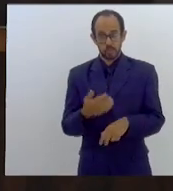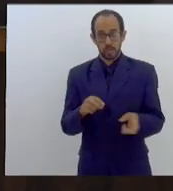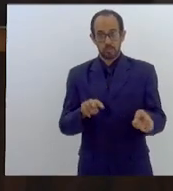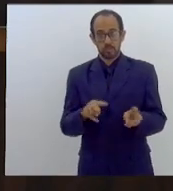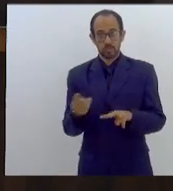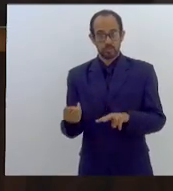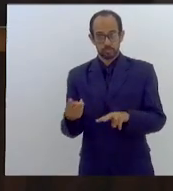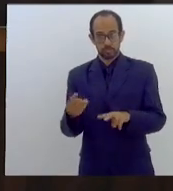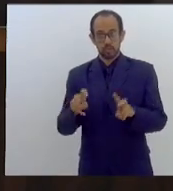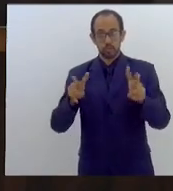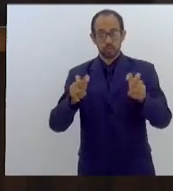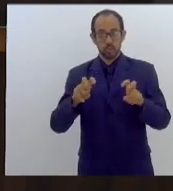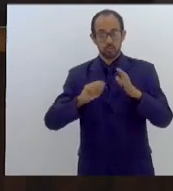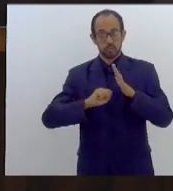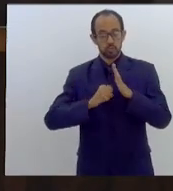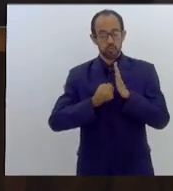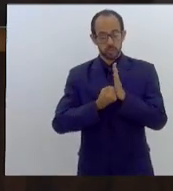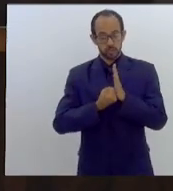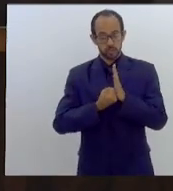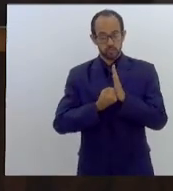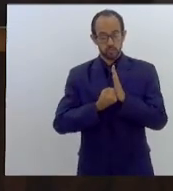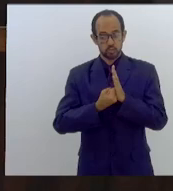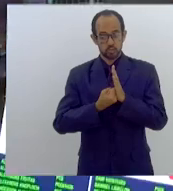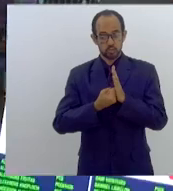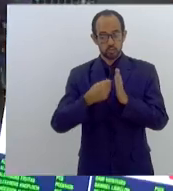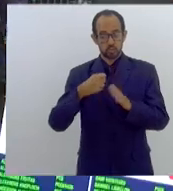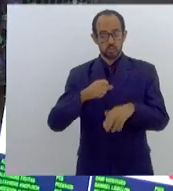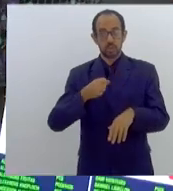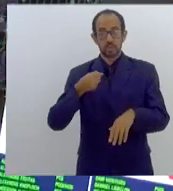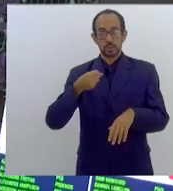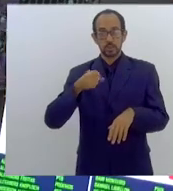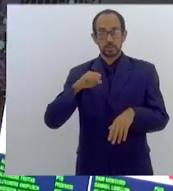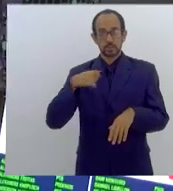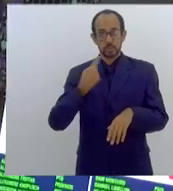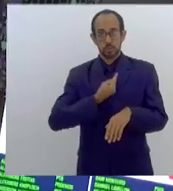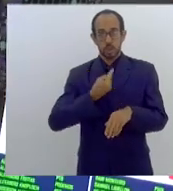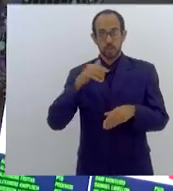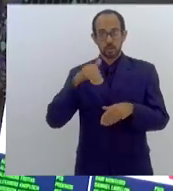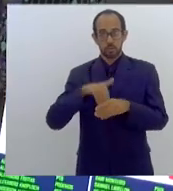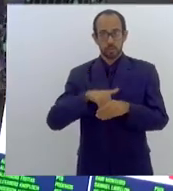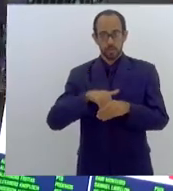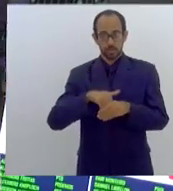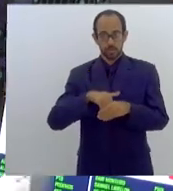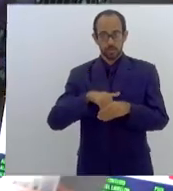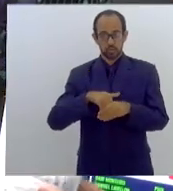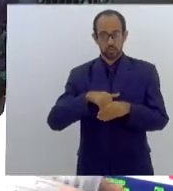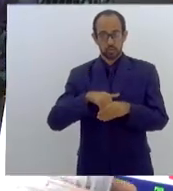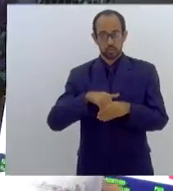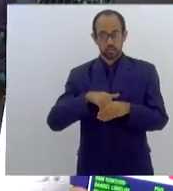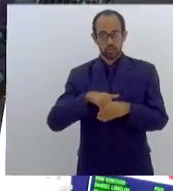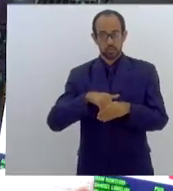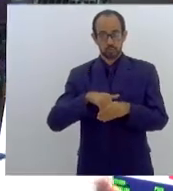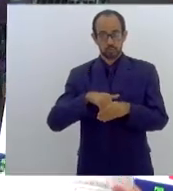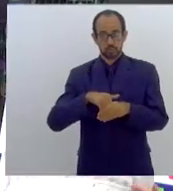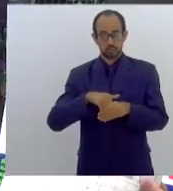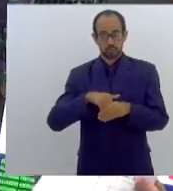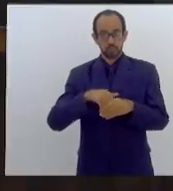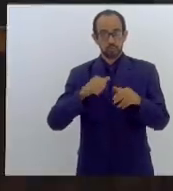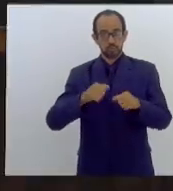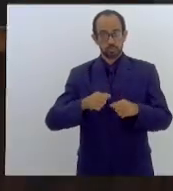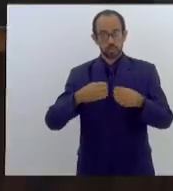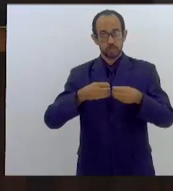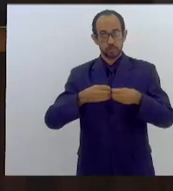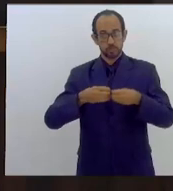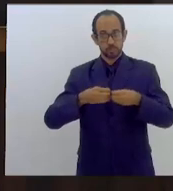sobre os vetos. Porque os vetos que estão aqui, se nós votarmos, a gente pode prejudicar muita